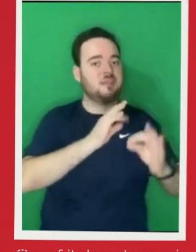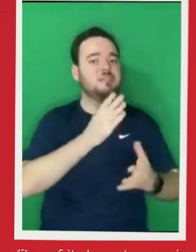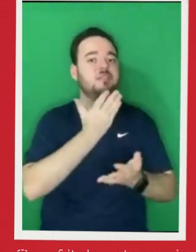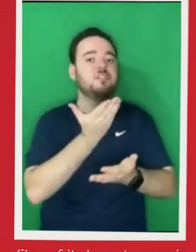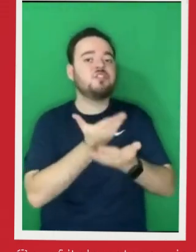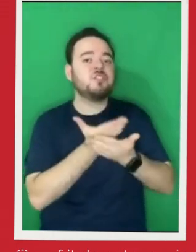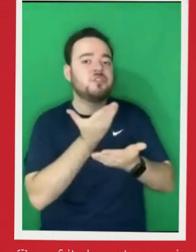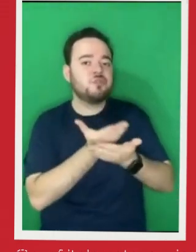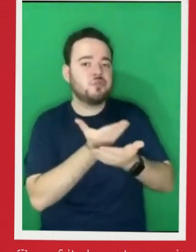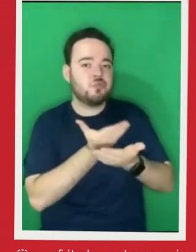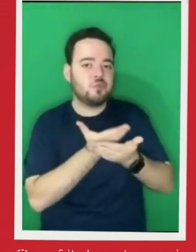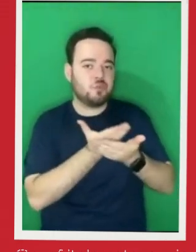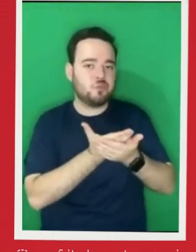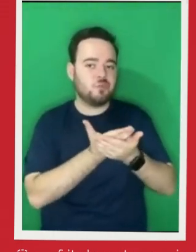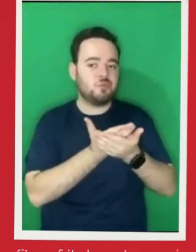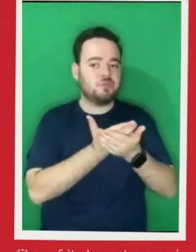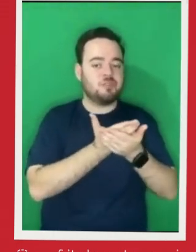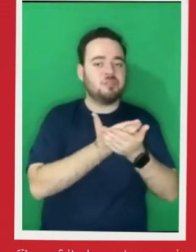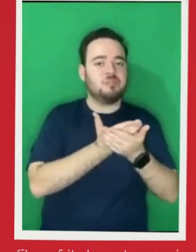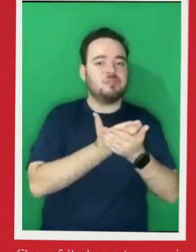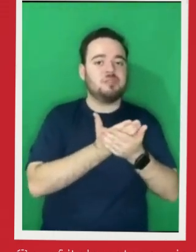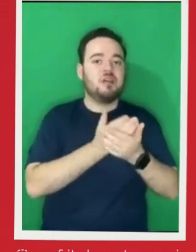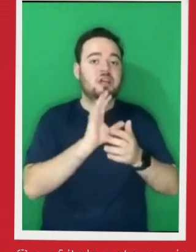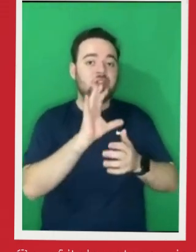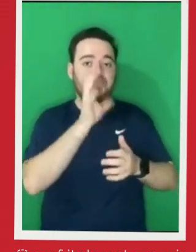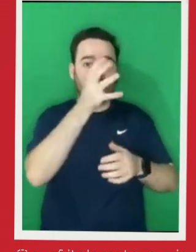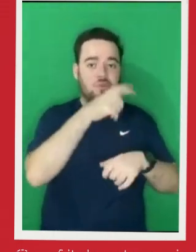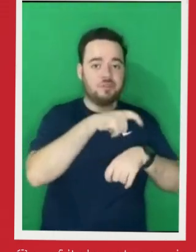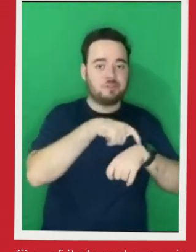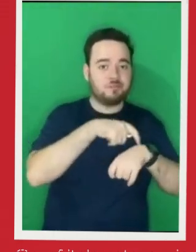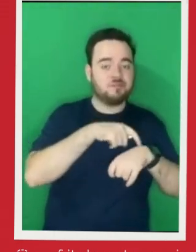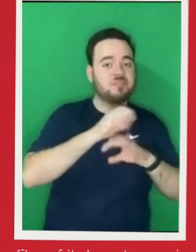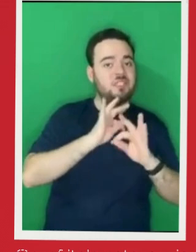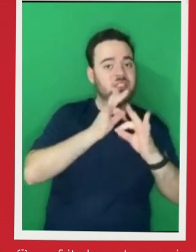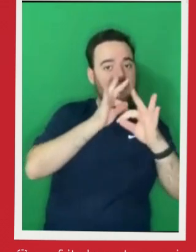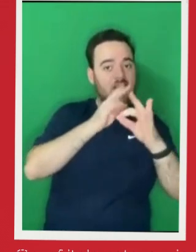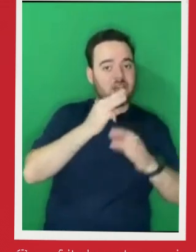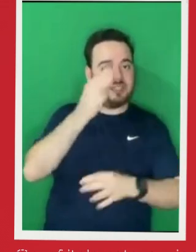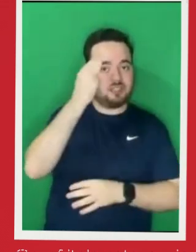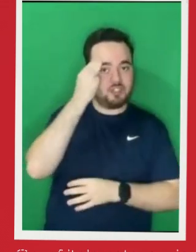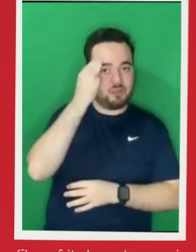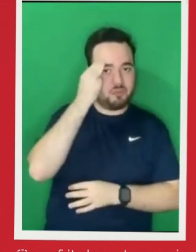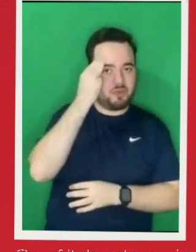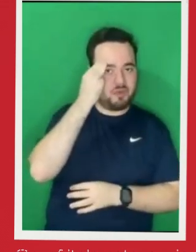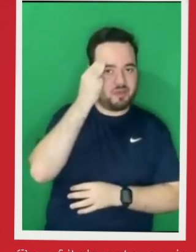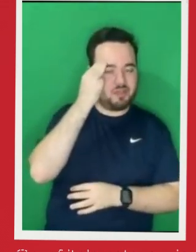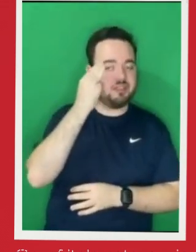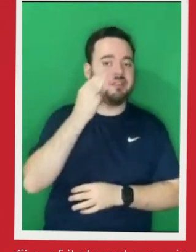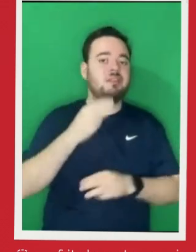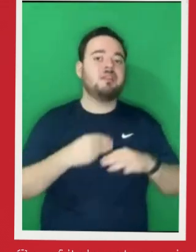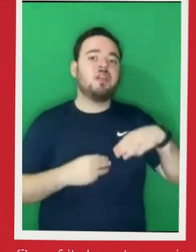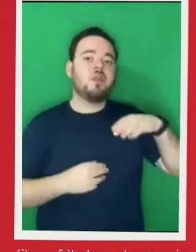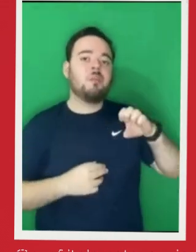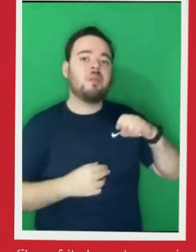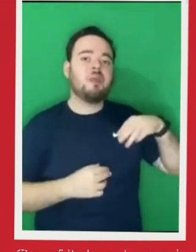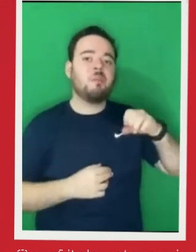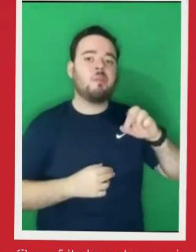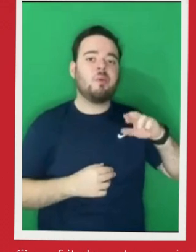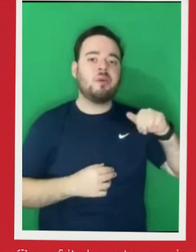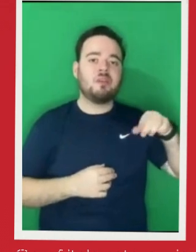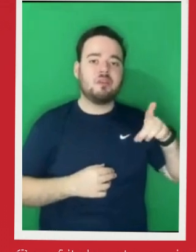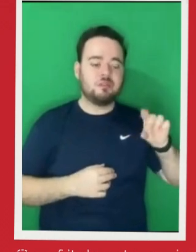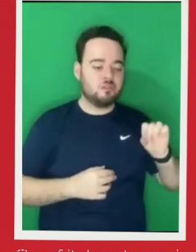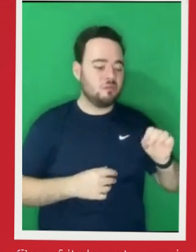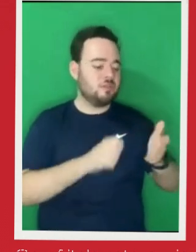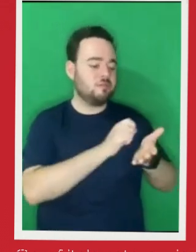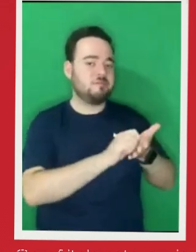de estudo, suas durações do tempo e técnicas de memória. E aí você vai trazer o memorando, que foi escrito aqui